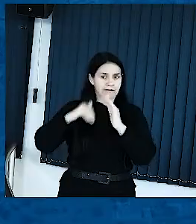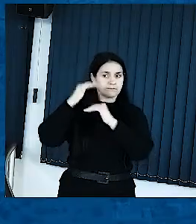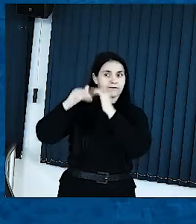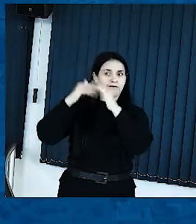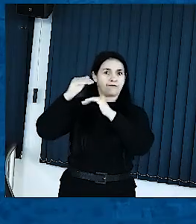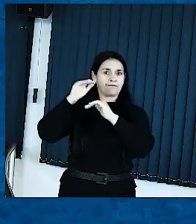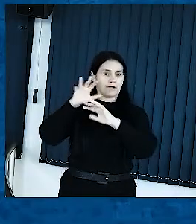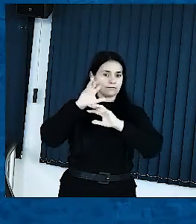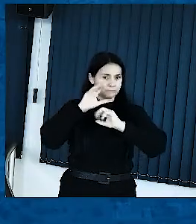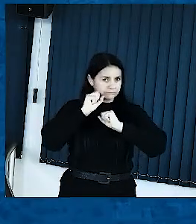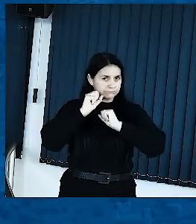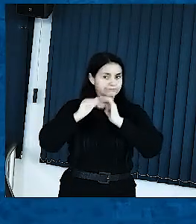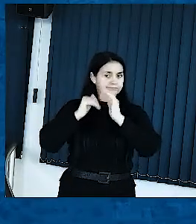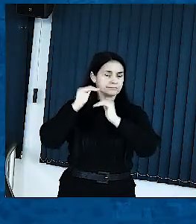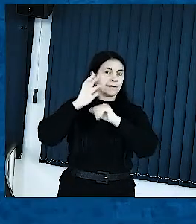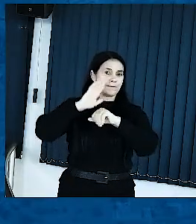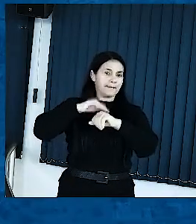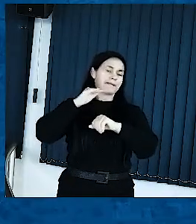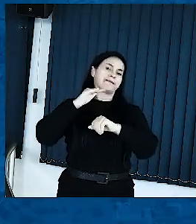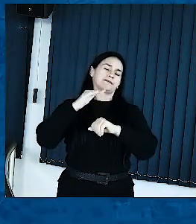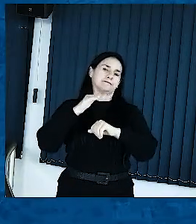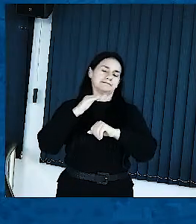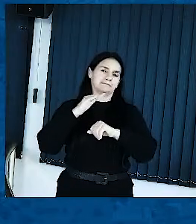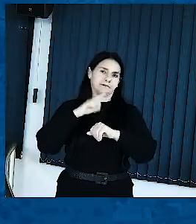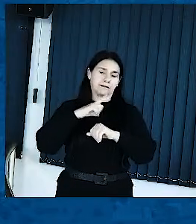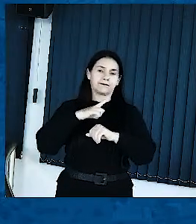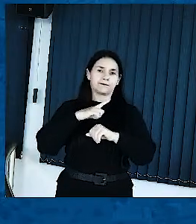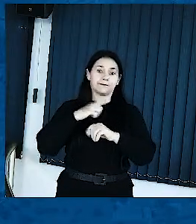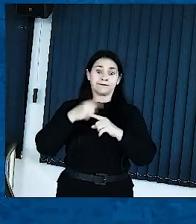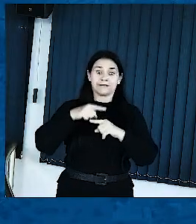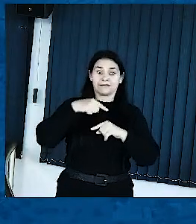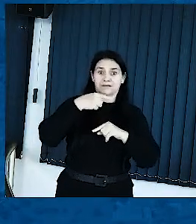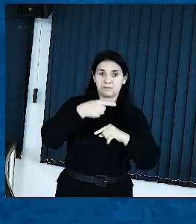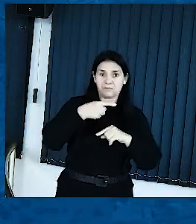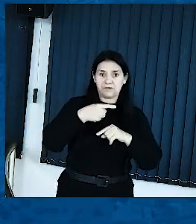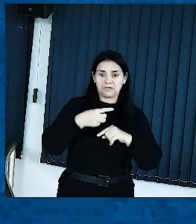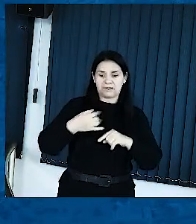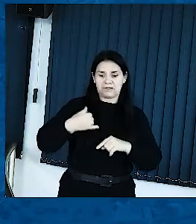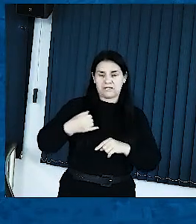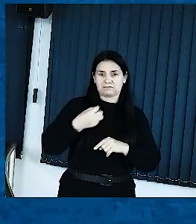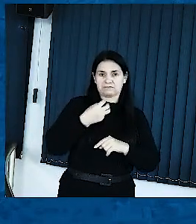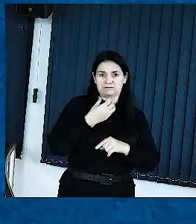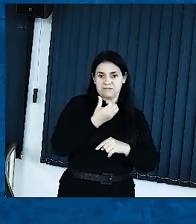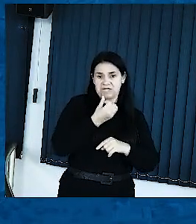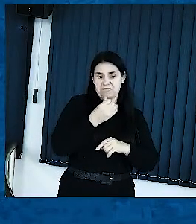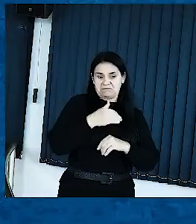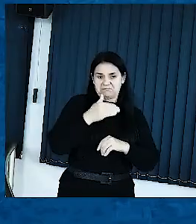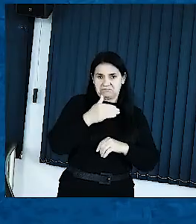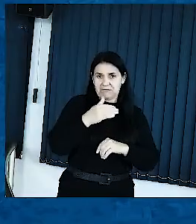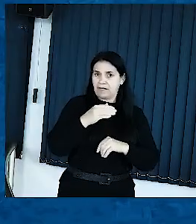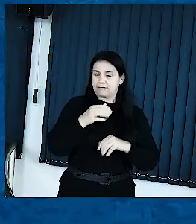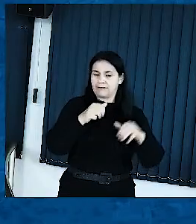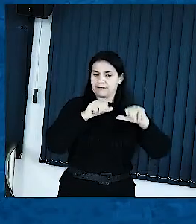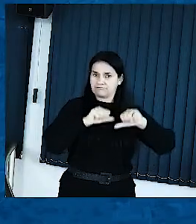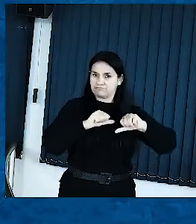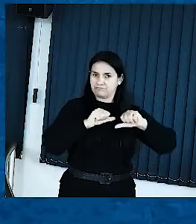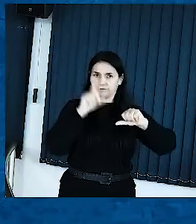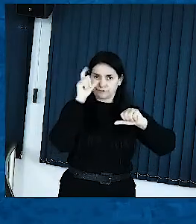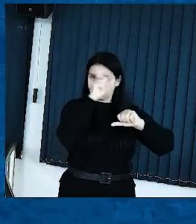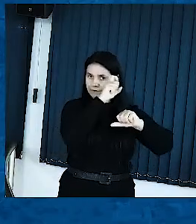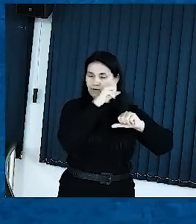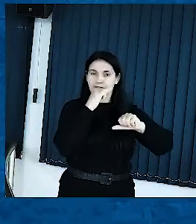esse atraso é muito maior do que depois dos 6 anos de idade. A intervenção, ela